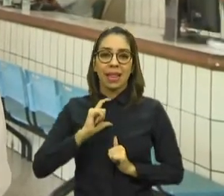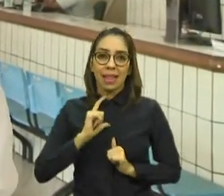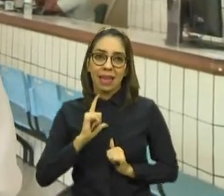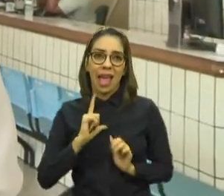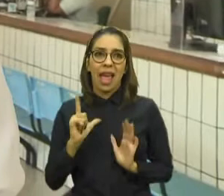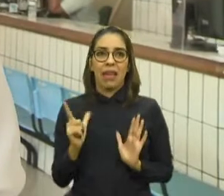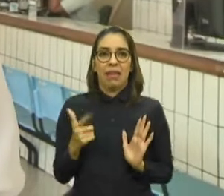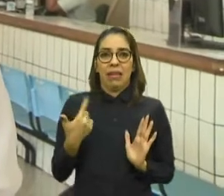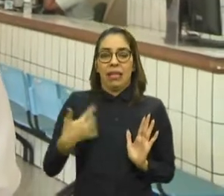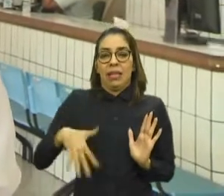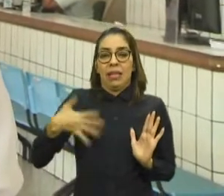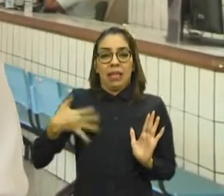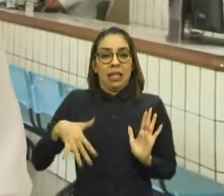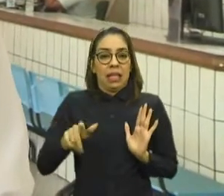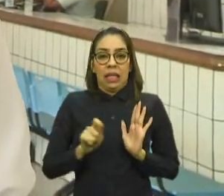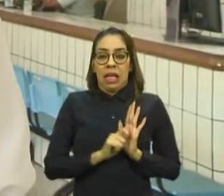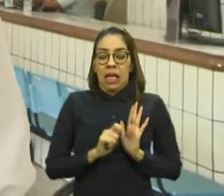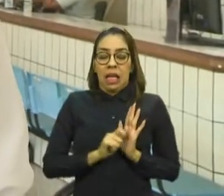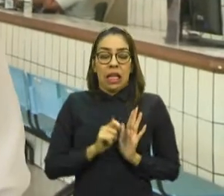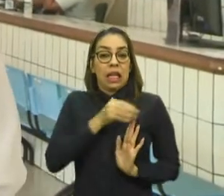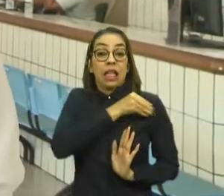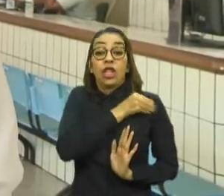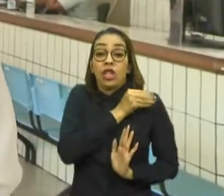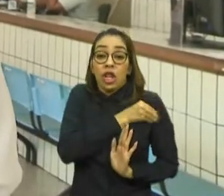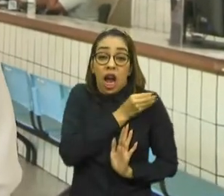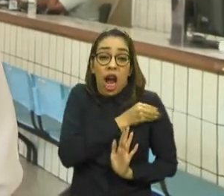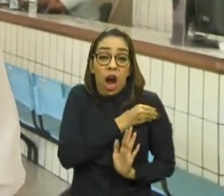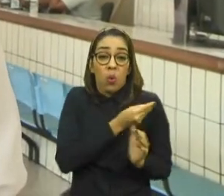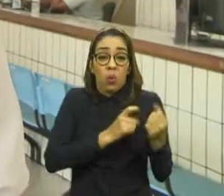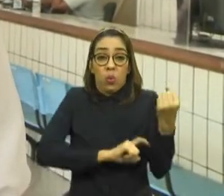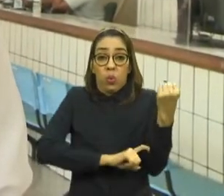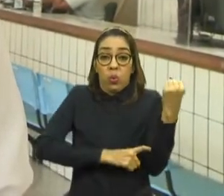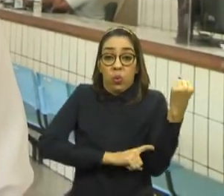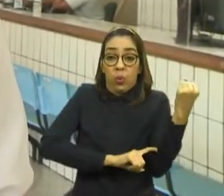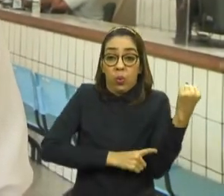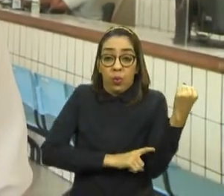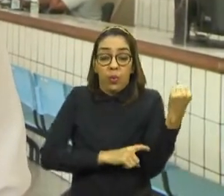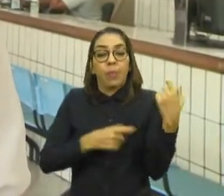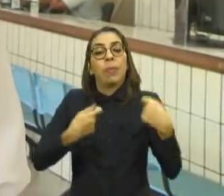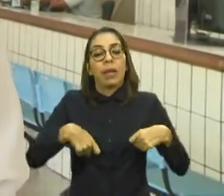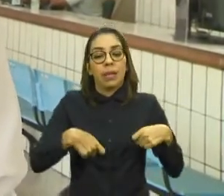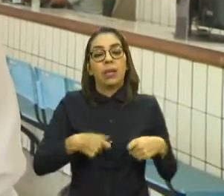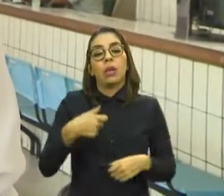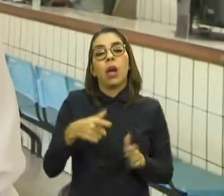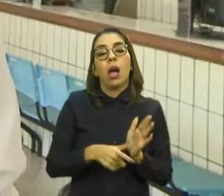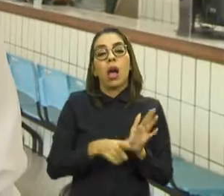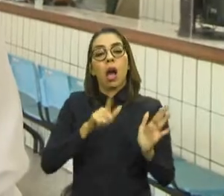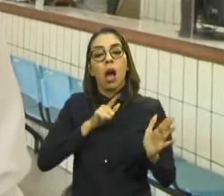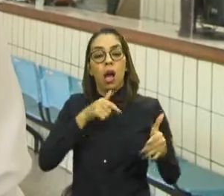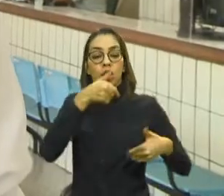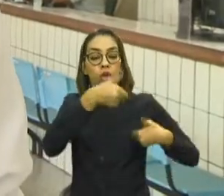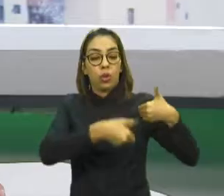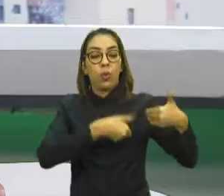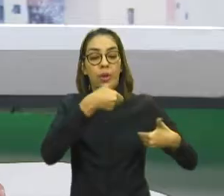alcoólica não gestante, eu primeiro trato a dependência para depois engravidar.